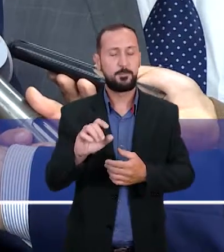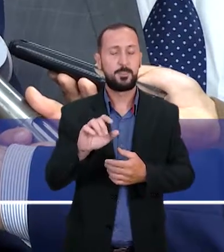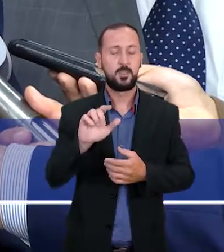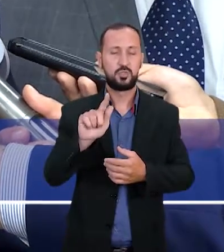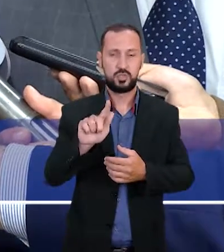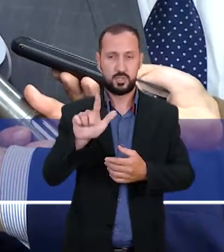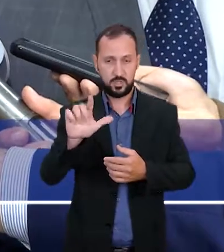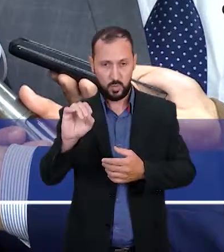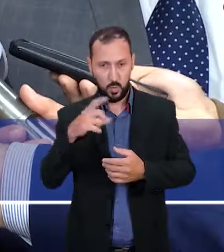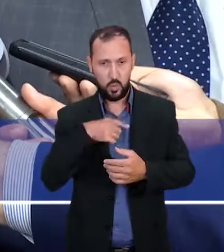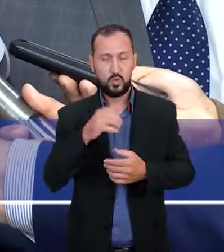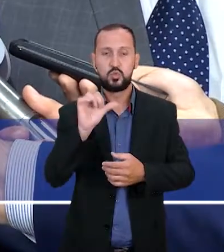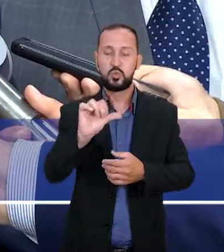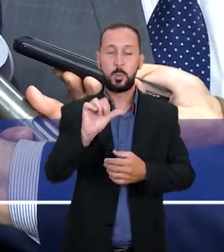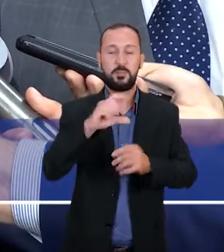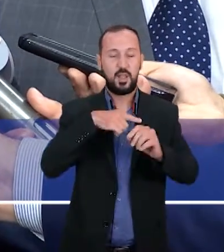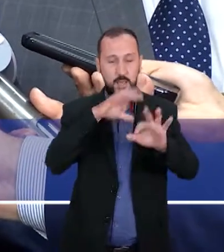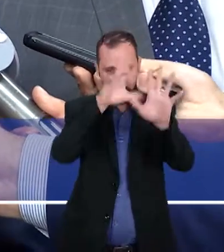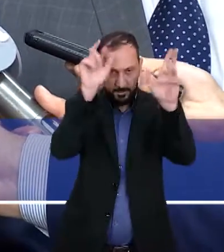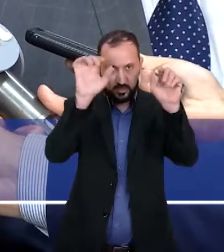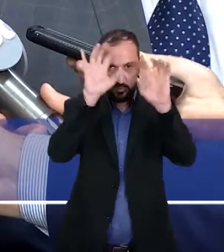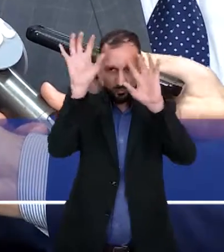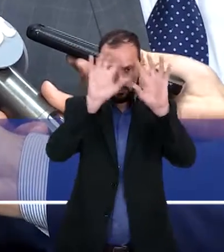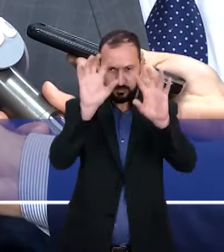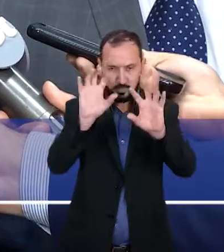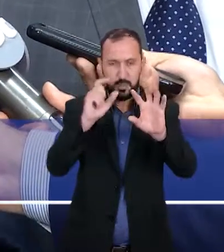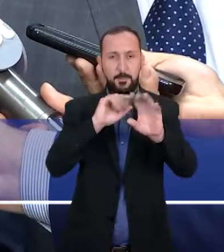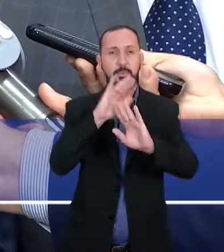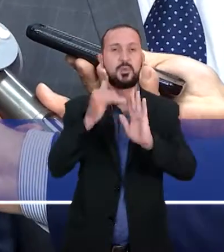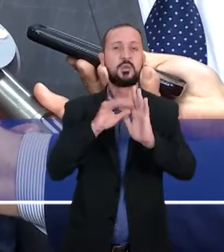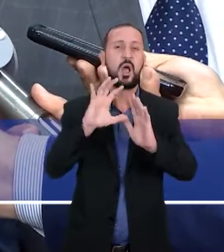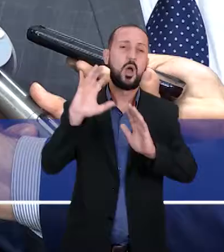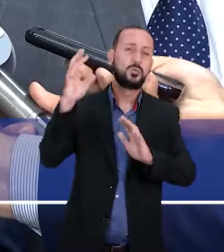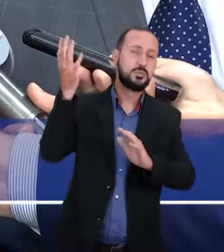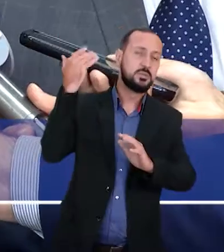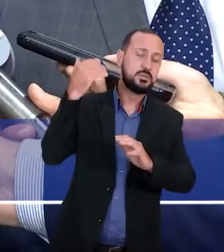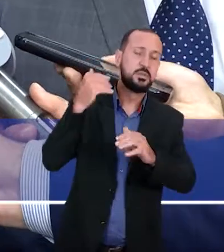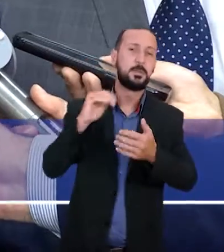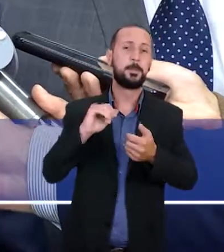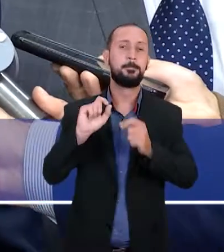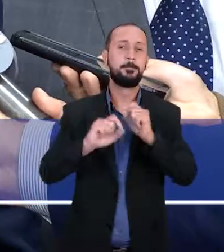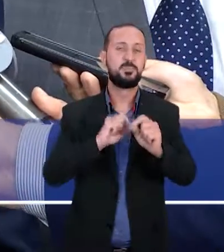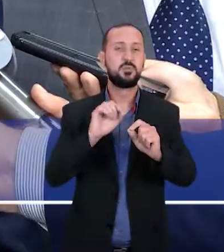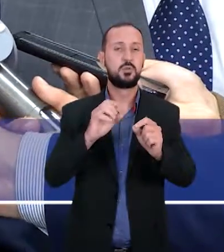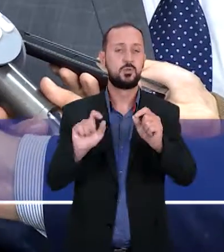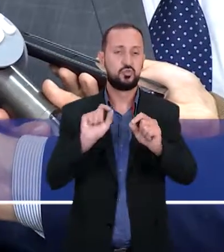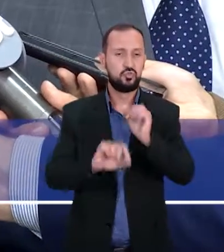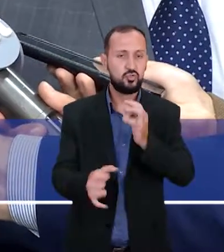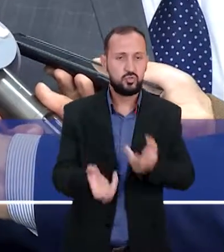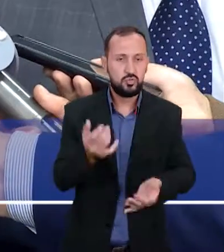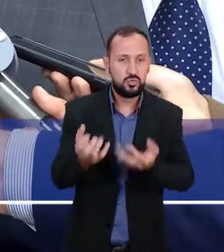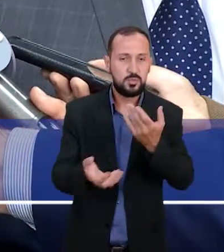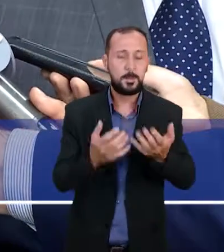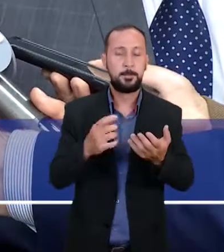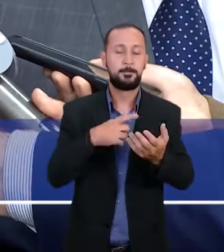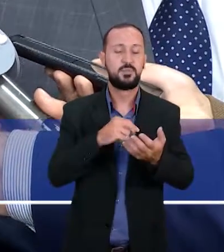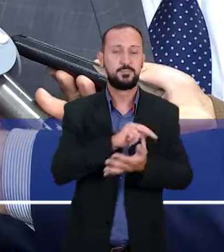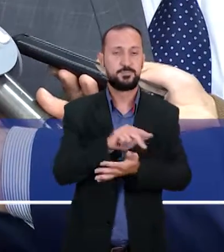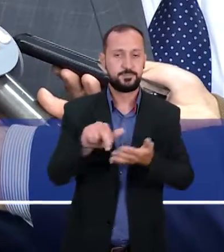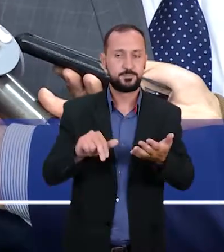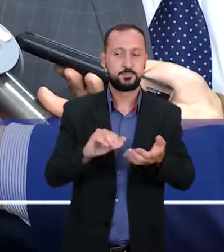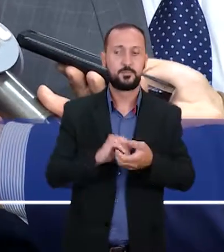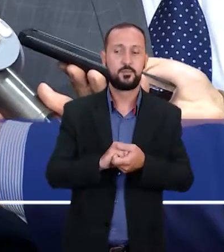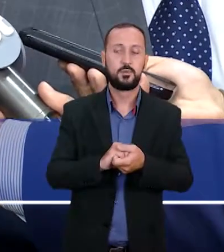da Lei e da Ordem, nos 9 estados da Amazônia Legal, em função de tudo que veio acontecendo, incêndios